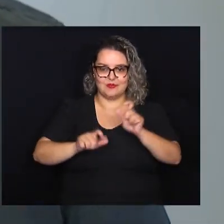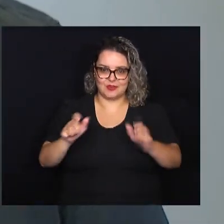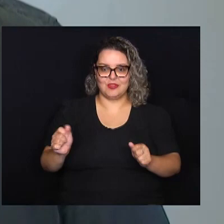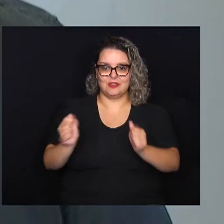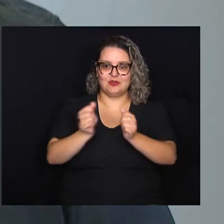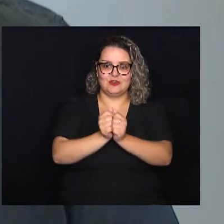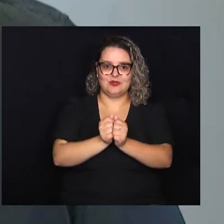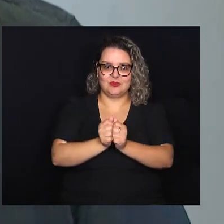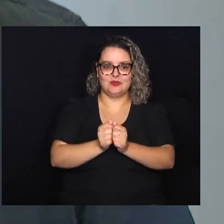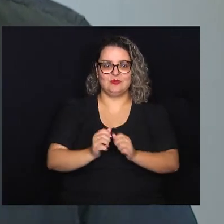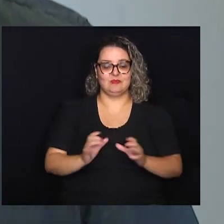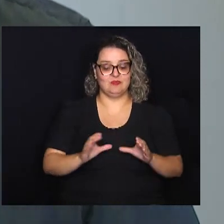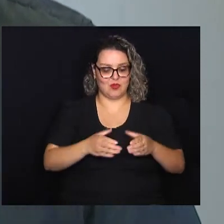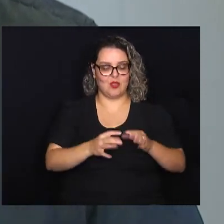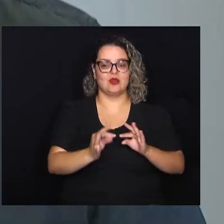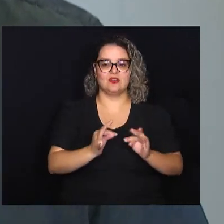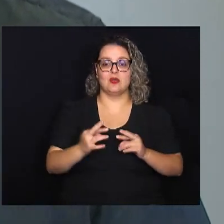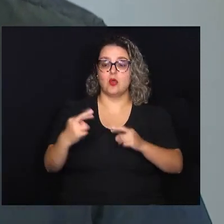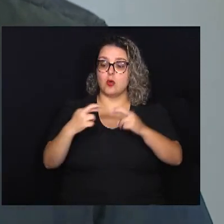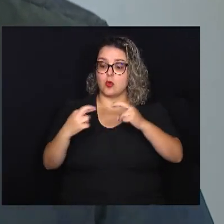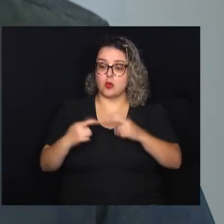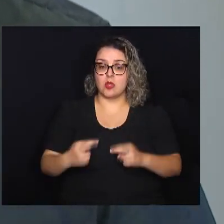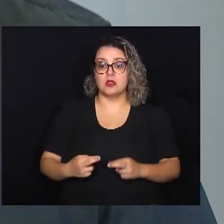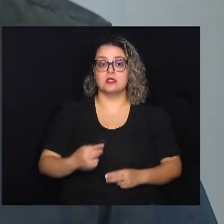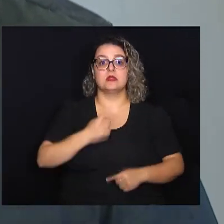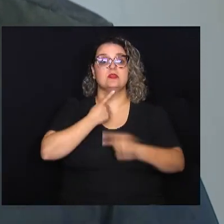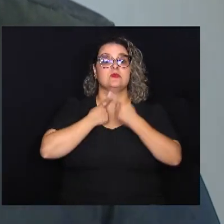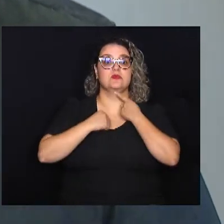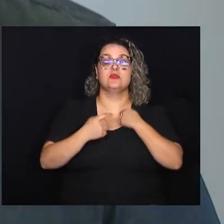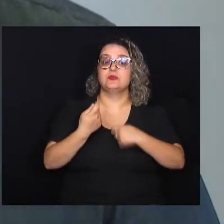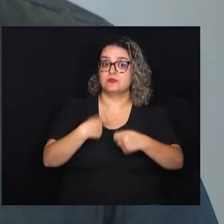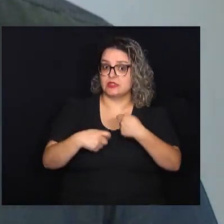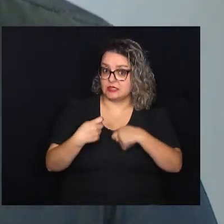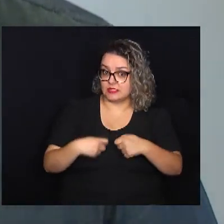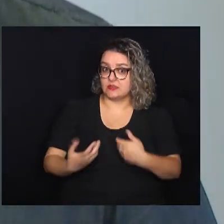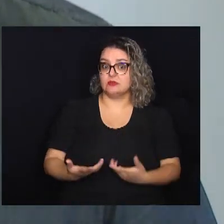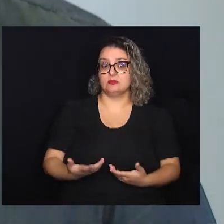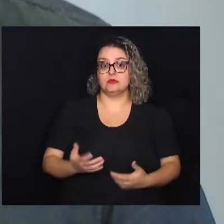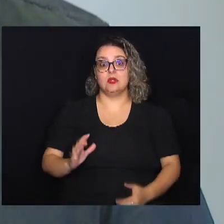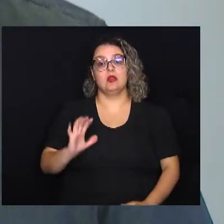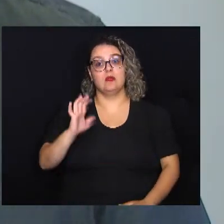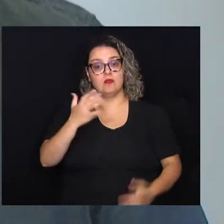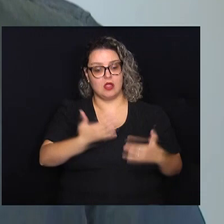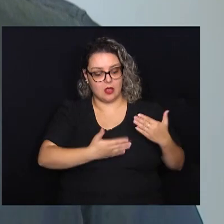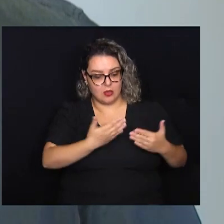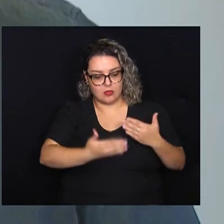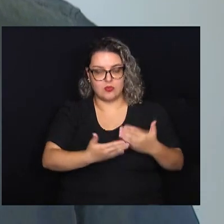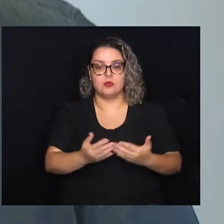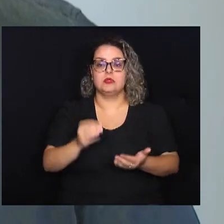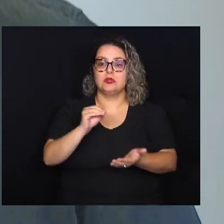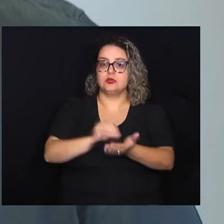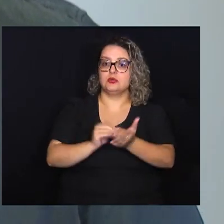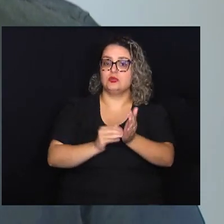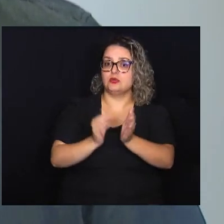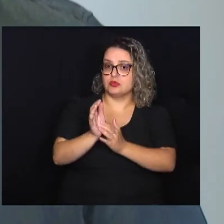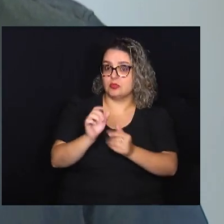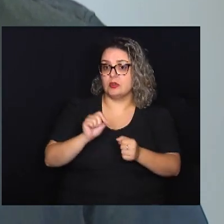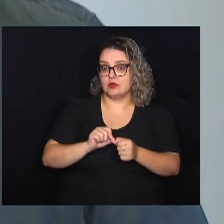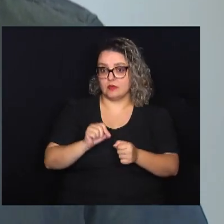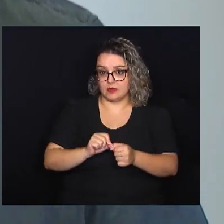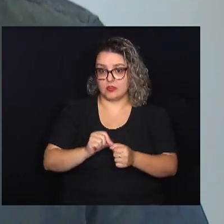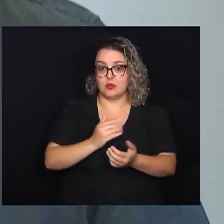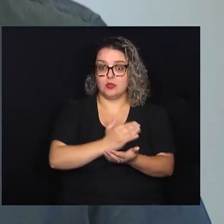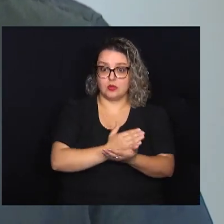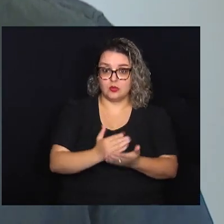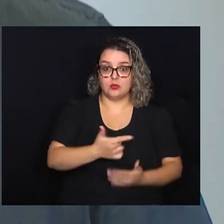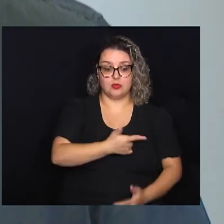o setors técnicos fizessem o levantamento das necessidades administrativas que vem surgindo desde último concurso que foi realizado no início